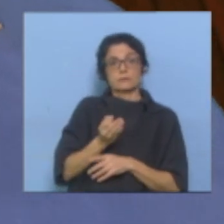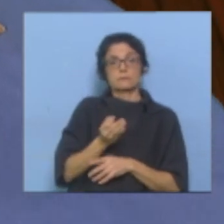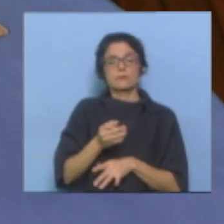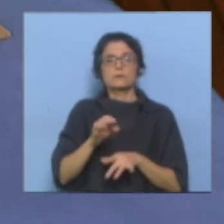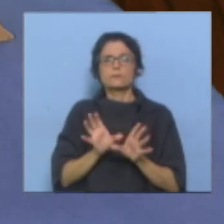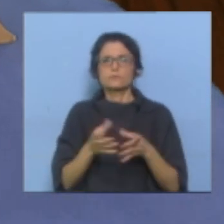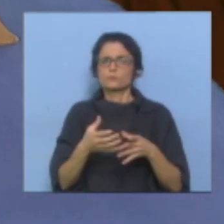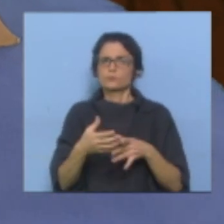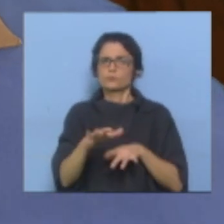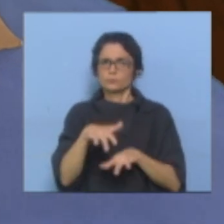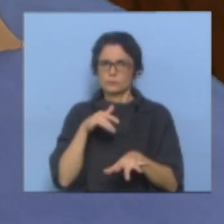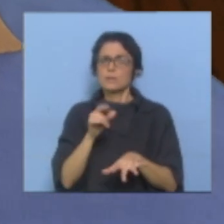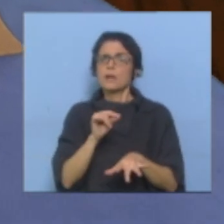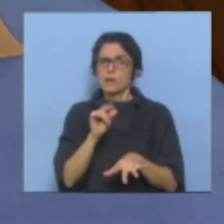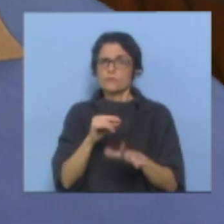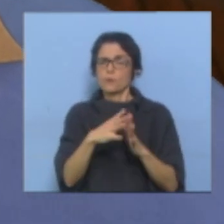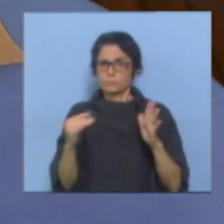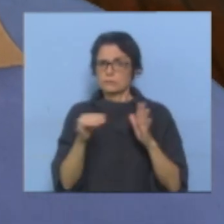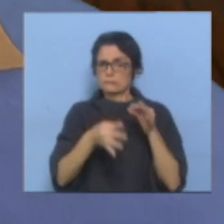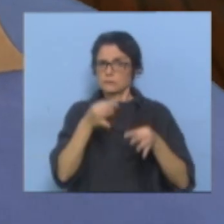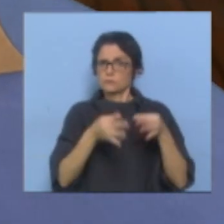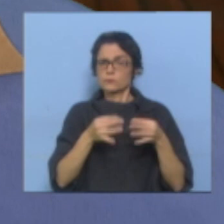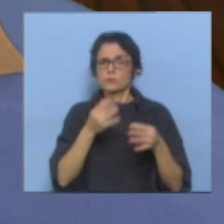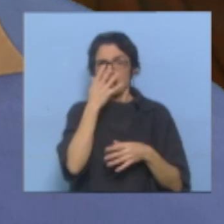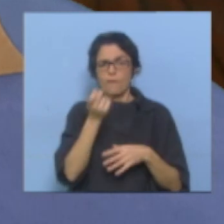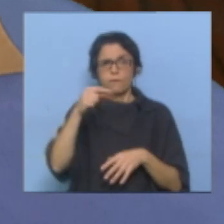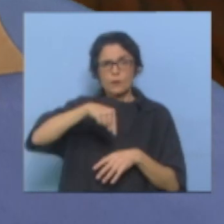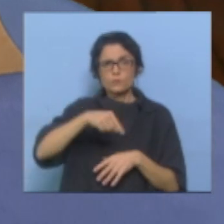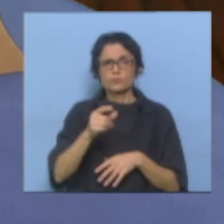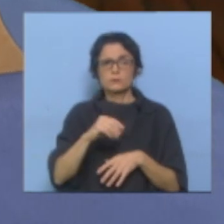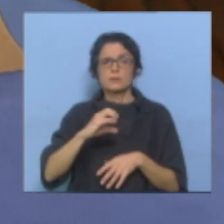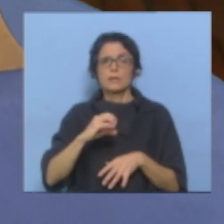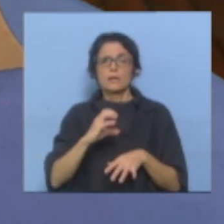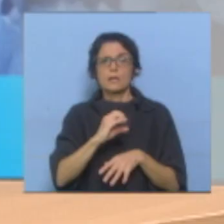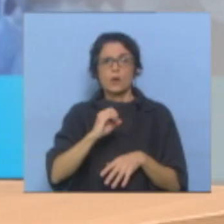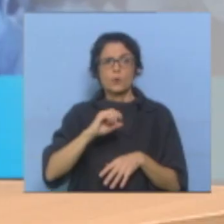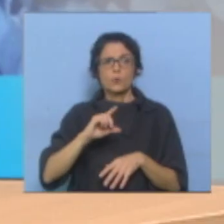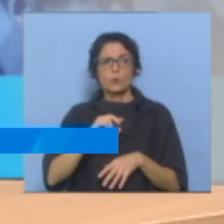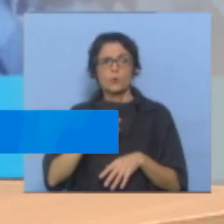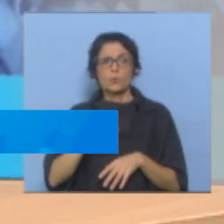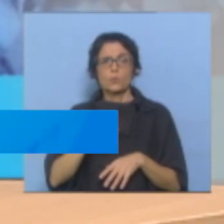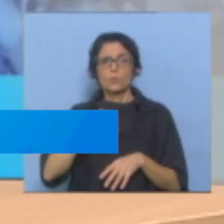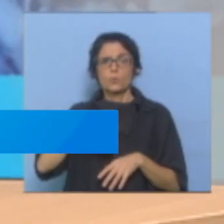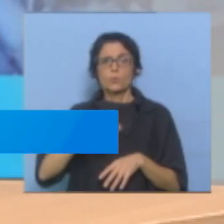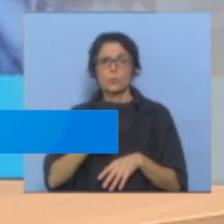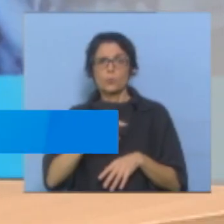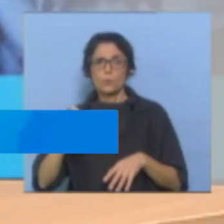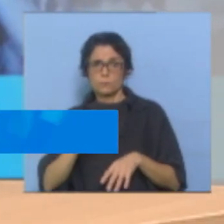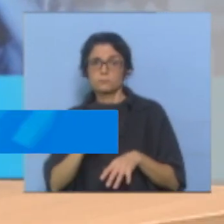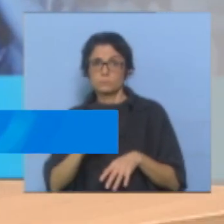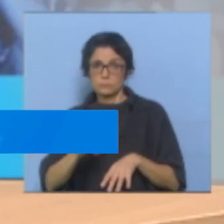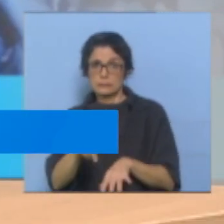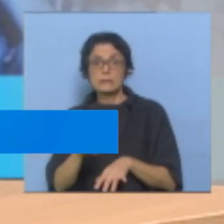com sucesso na África do Sul, na Colômbia, não é? Sim, é um tipo de justiça que, a nível